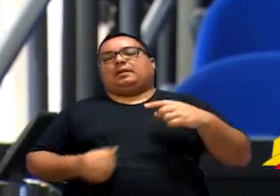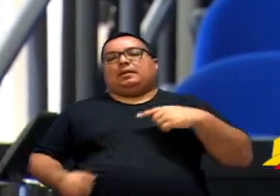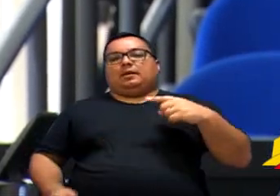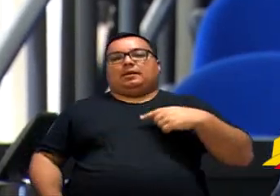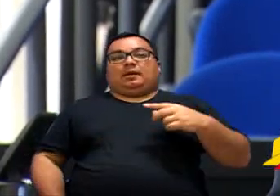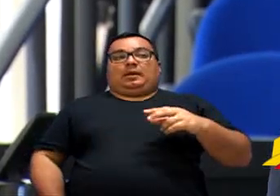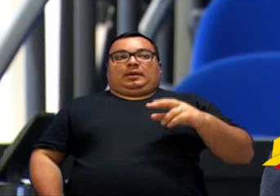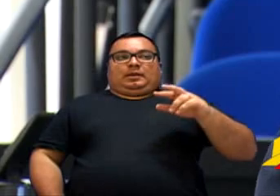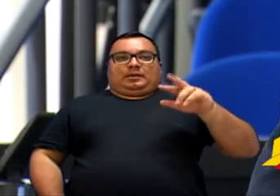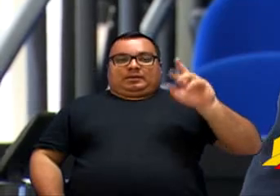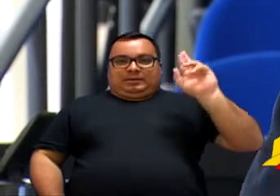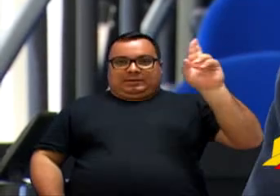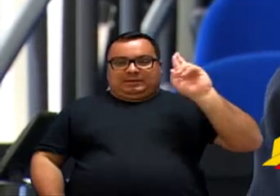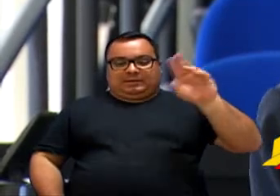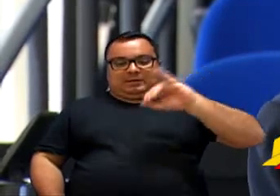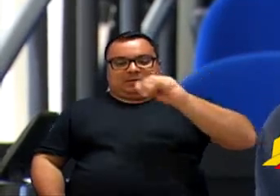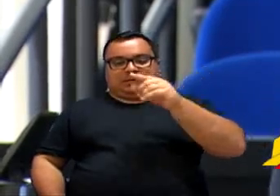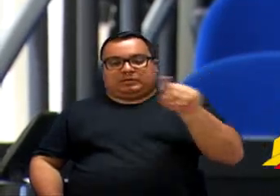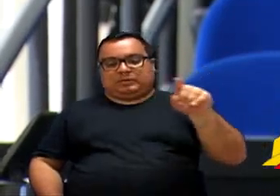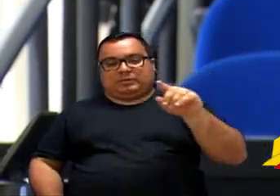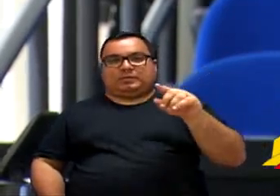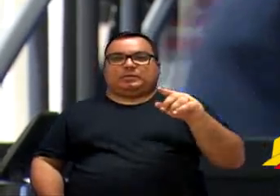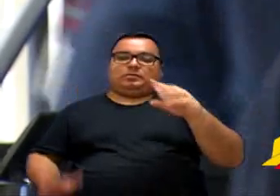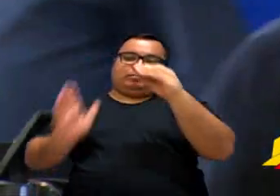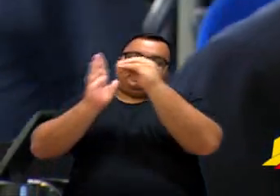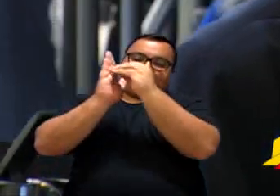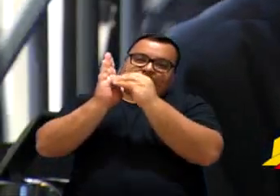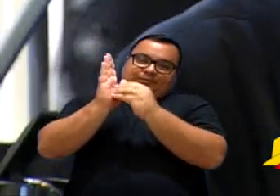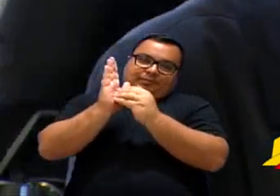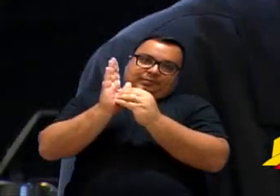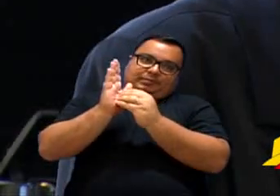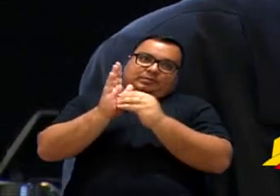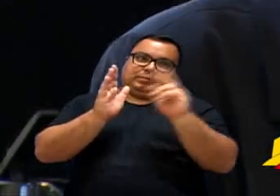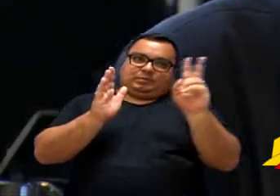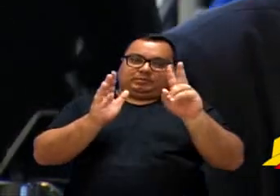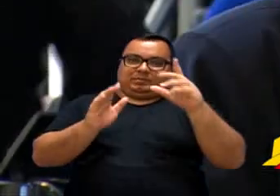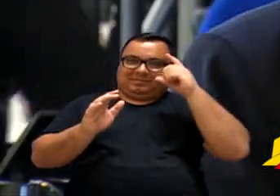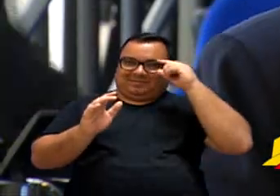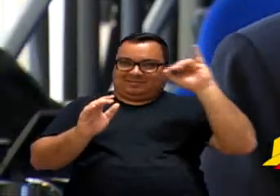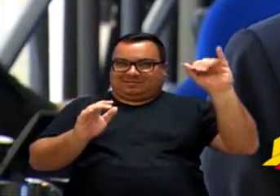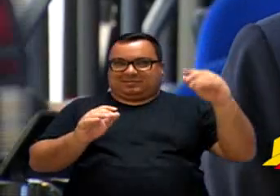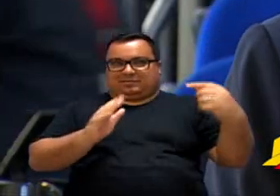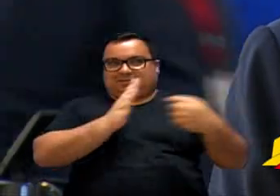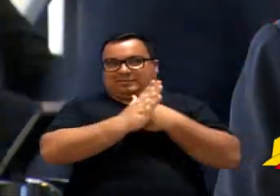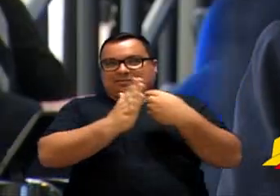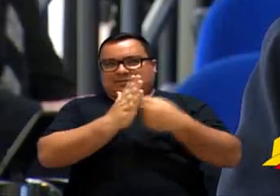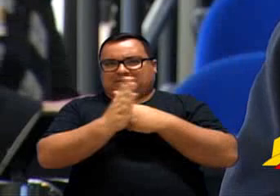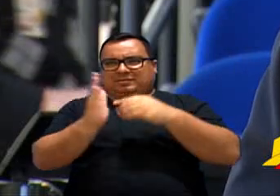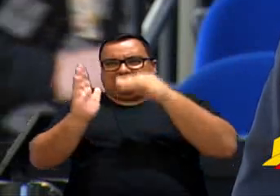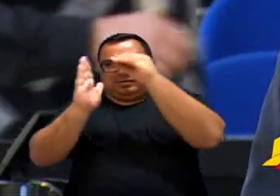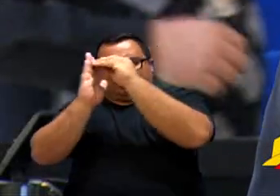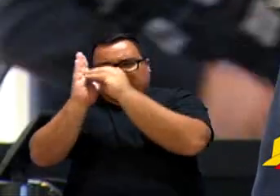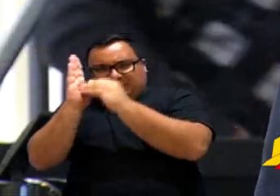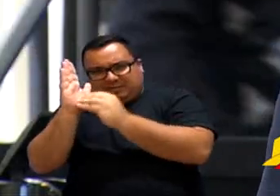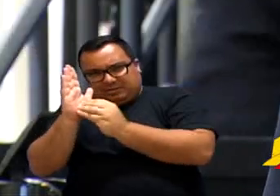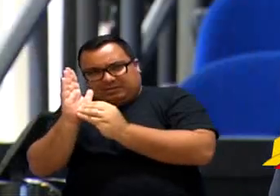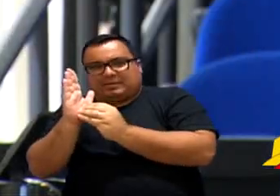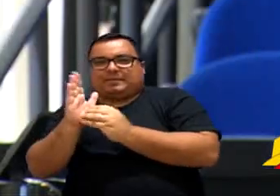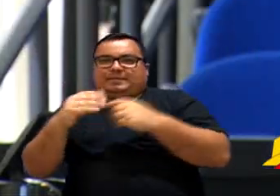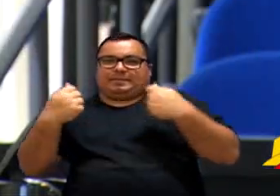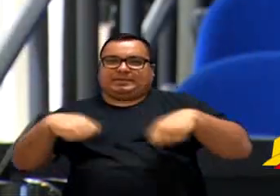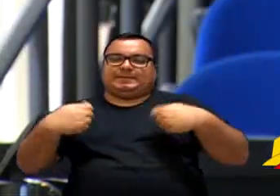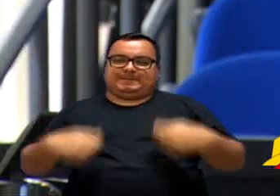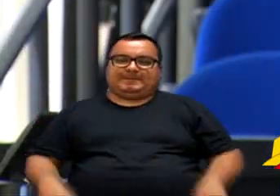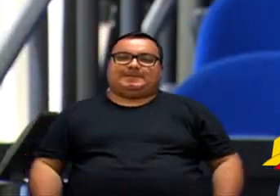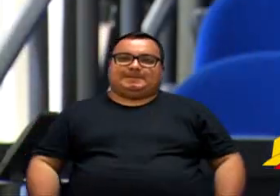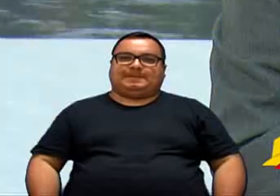estabelece que será colocado, até pelo questionamento da vereadora Yara, bem colocado, em relação a detalhes... Eu vou procurar levantar agora